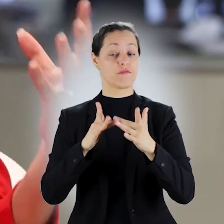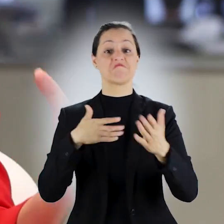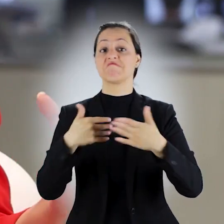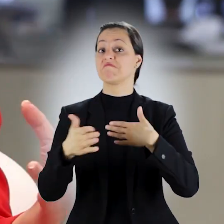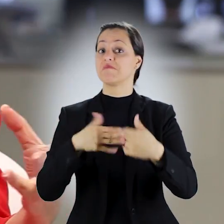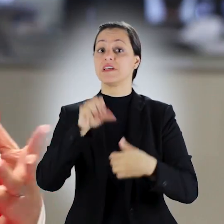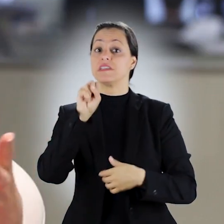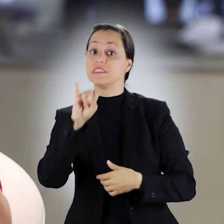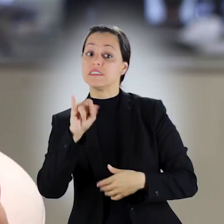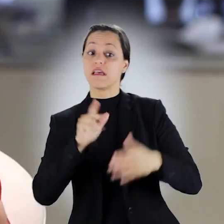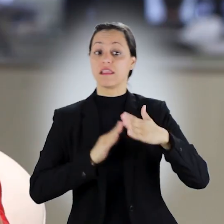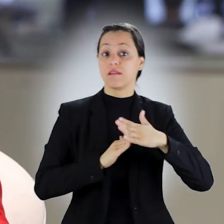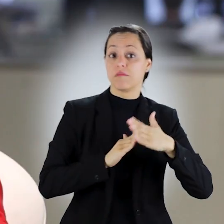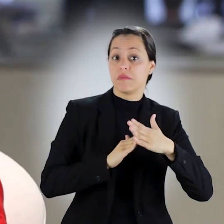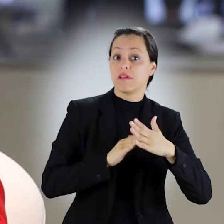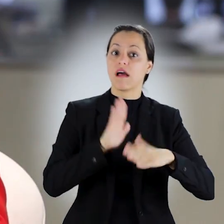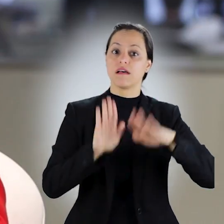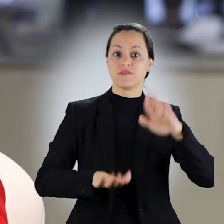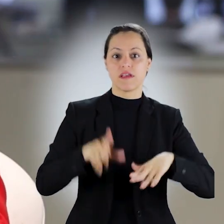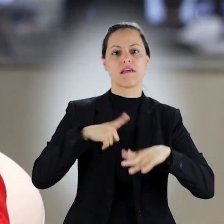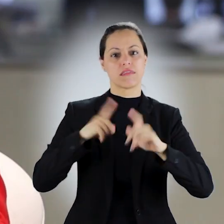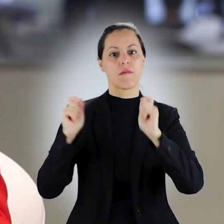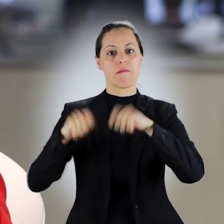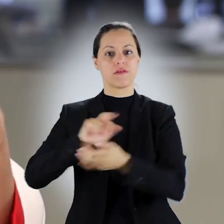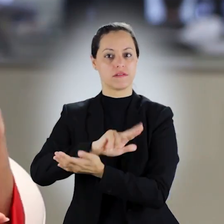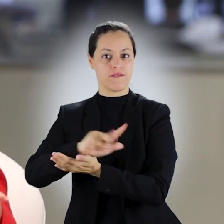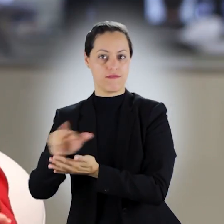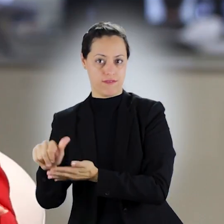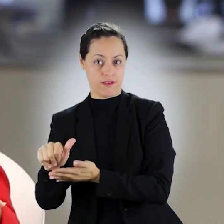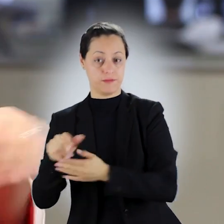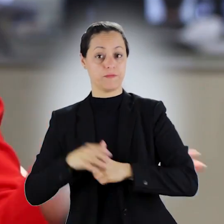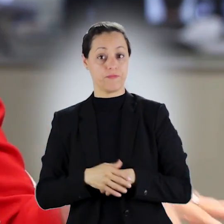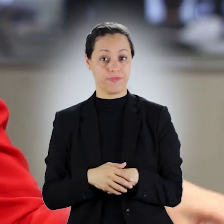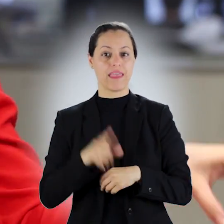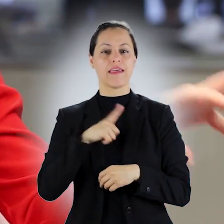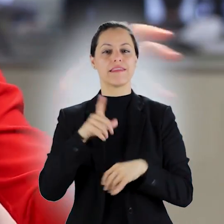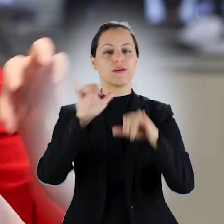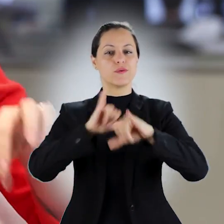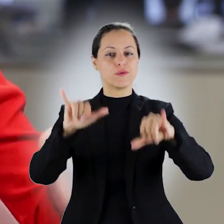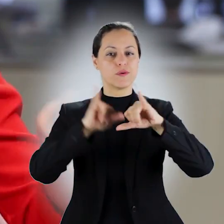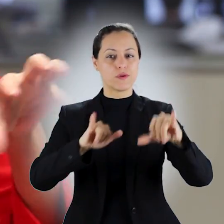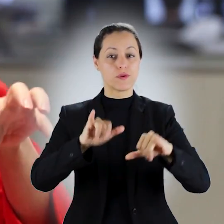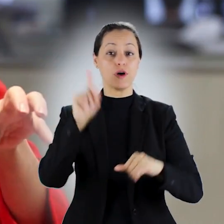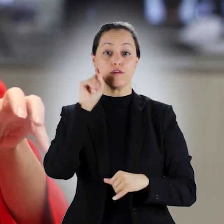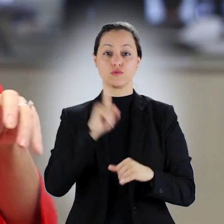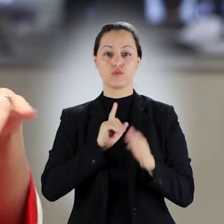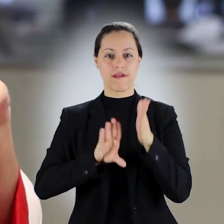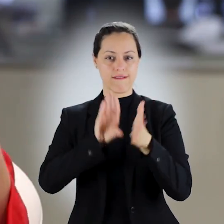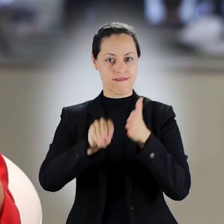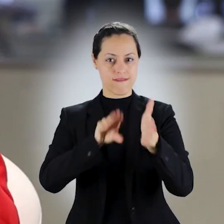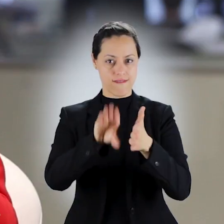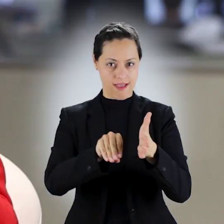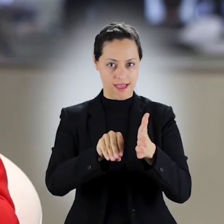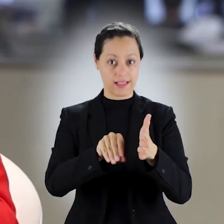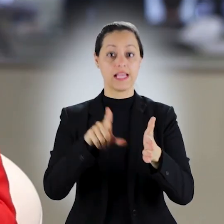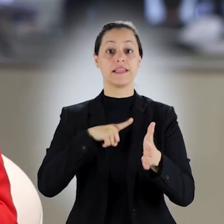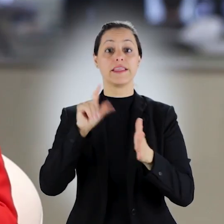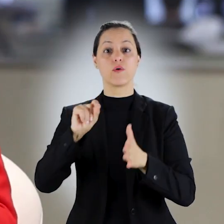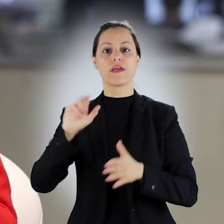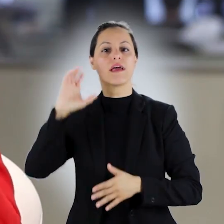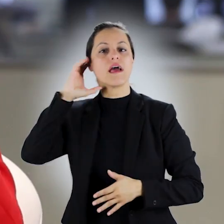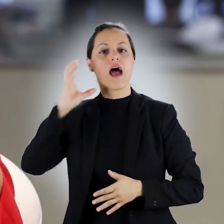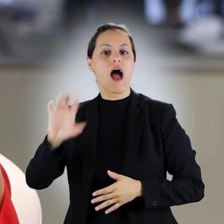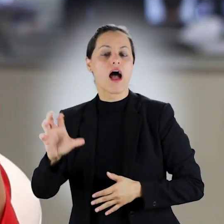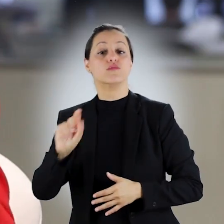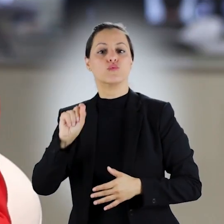das limitações e das potencialidades das pessoas. Né? Na campanha Surda Quem Fala, que foi onde tudo se originou, tem um spot de rádio